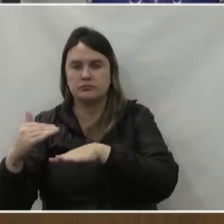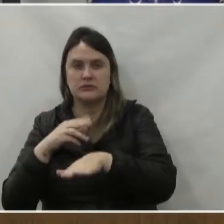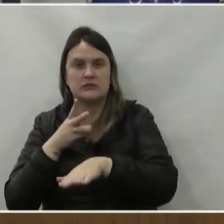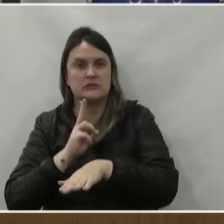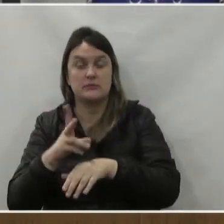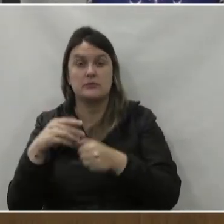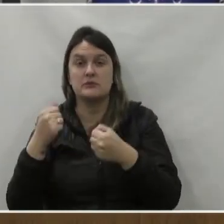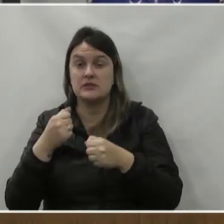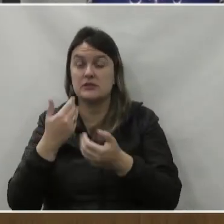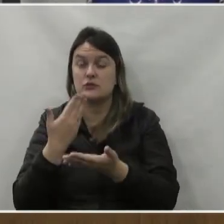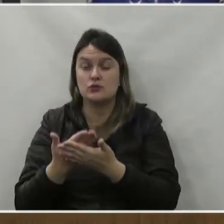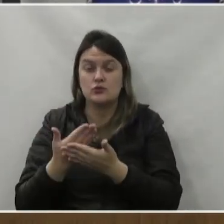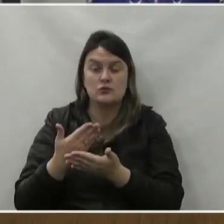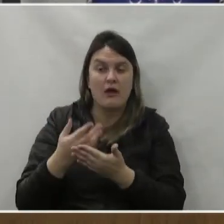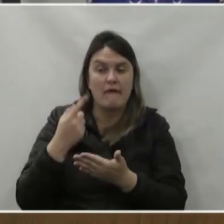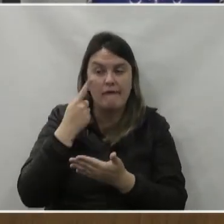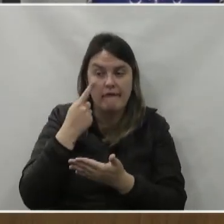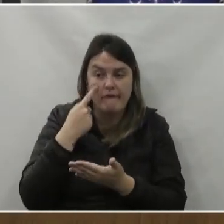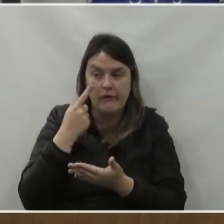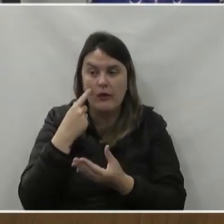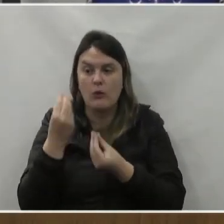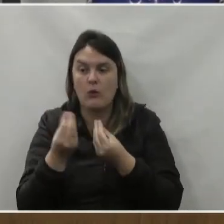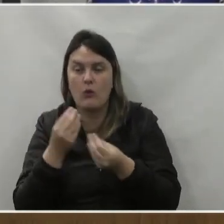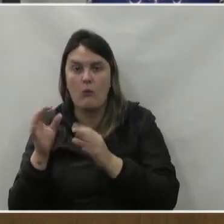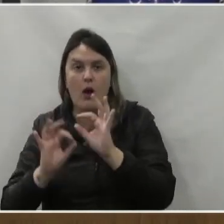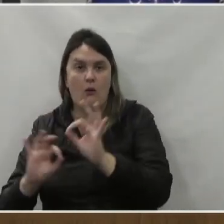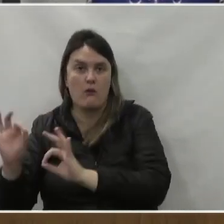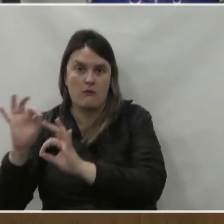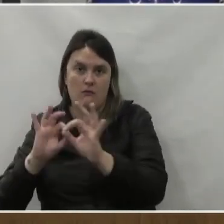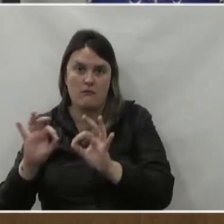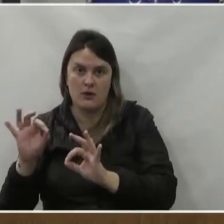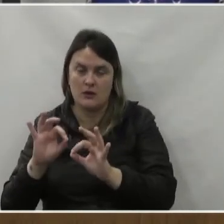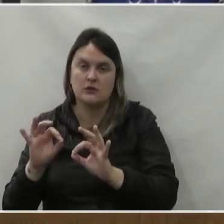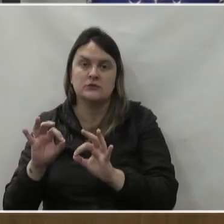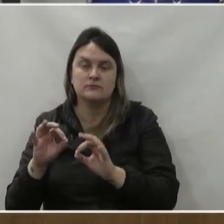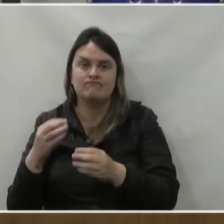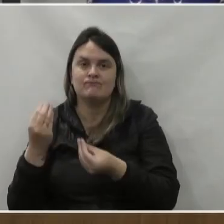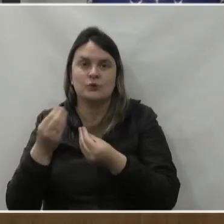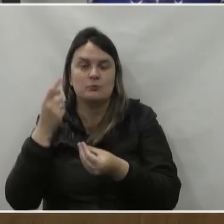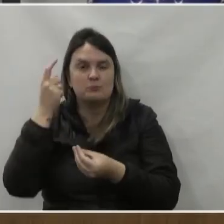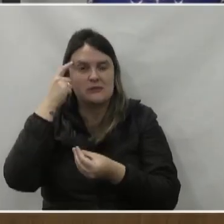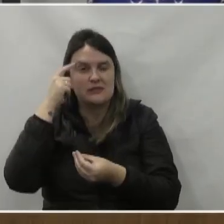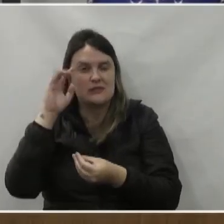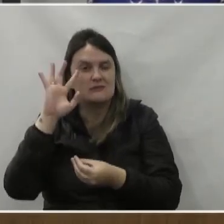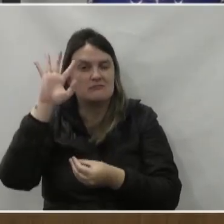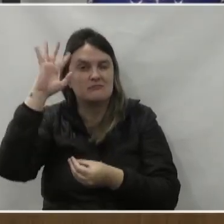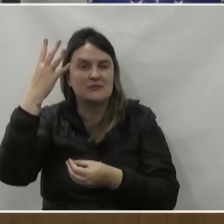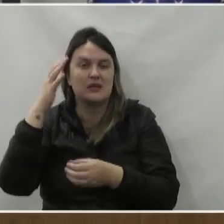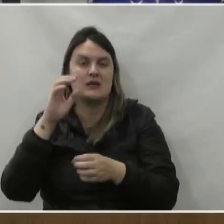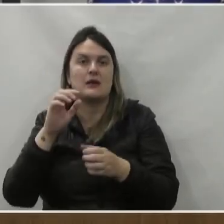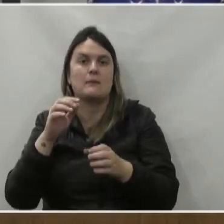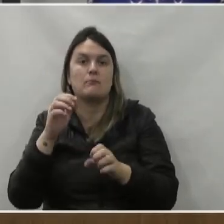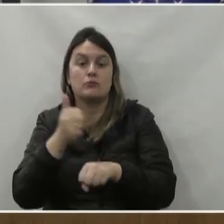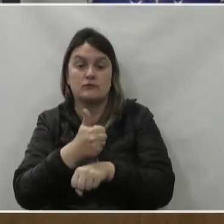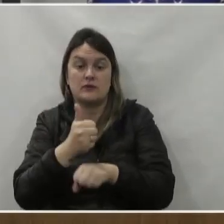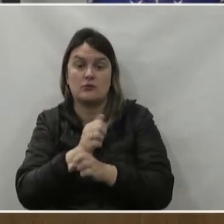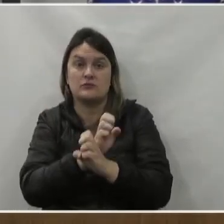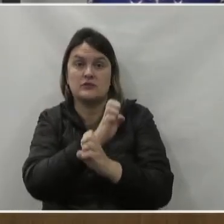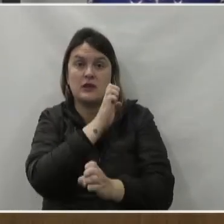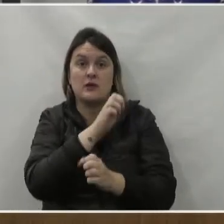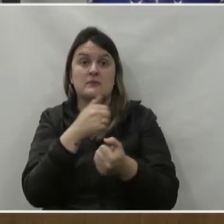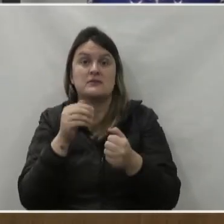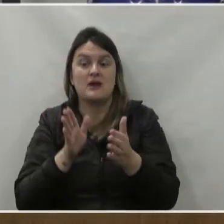sejam feitos estudos pelo DENIT, visando intensificar soluções de engenharia como criação de acessos